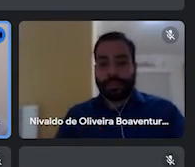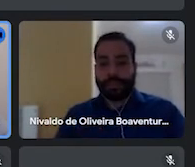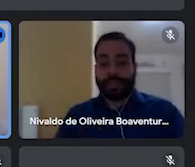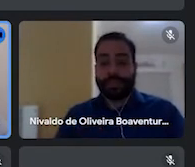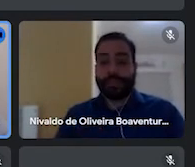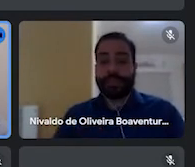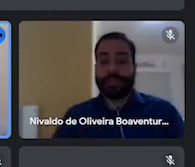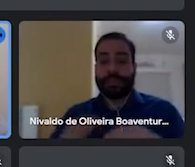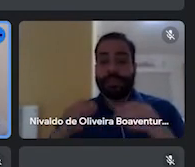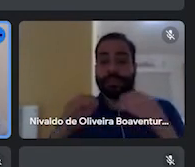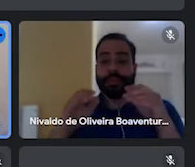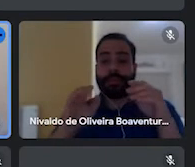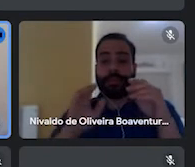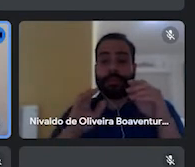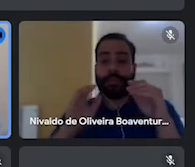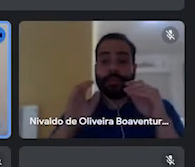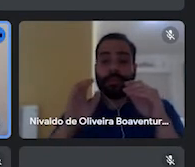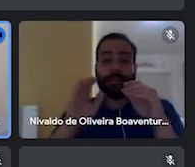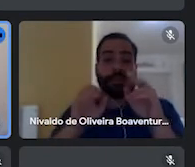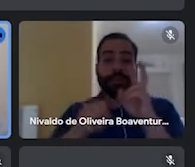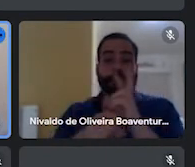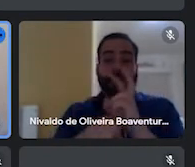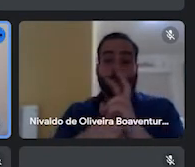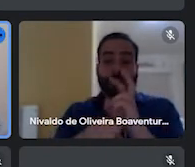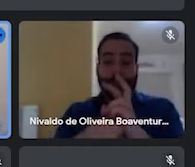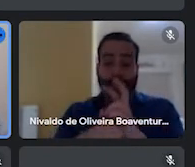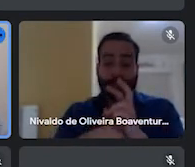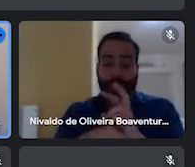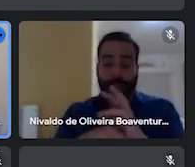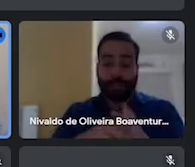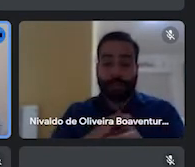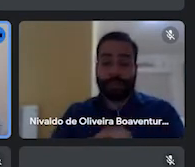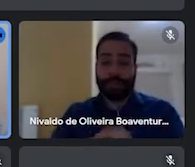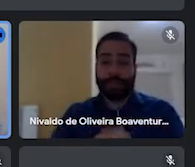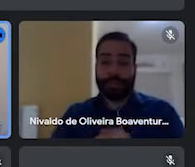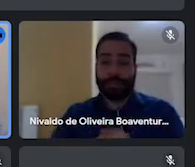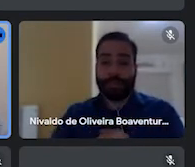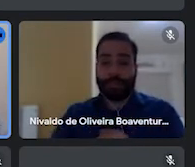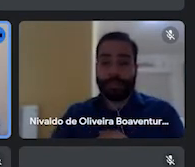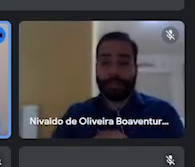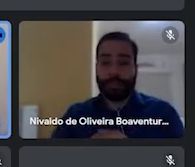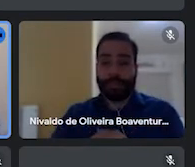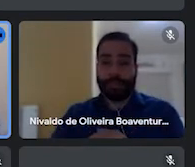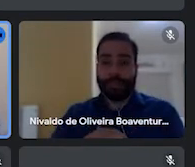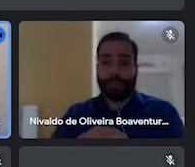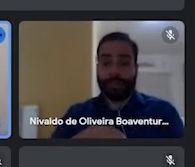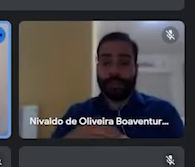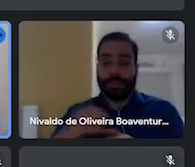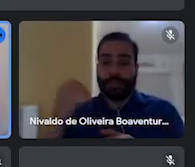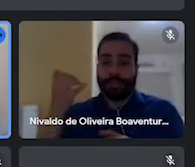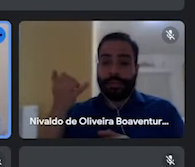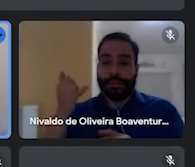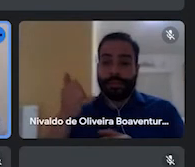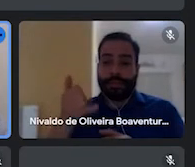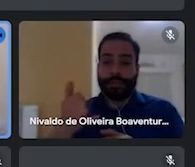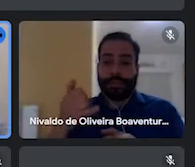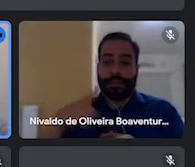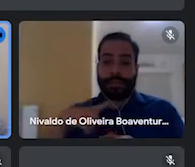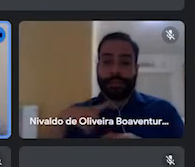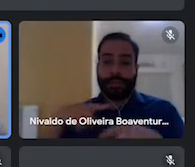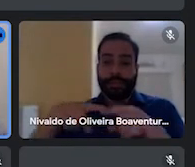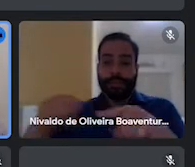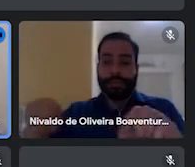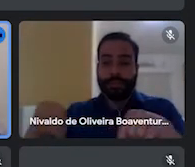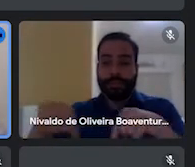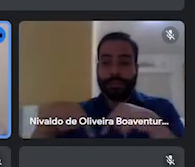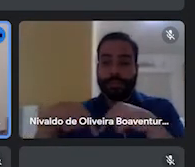Proteção dos elementos energizados existentes na zona controlada. Ué,